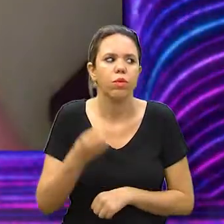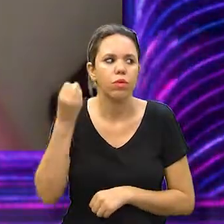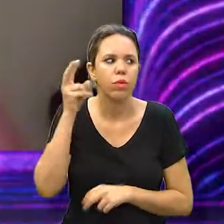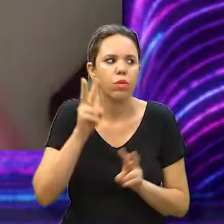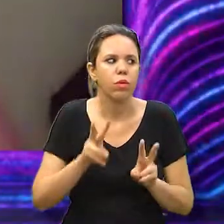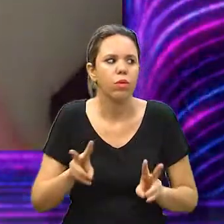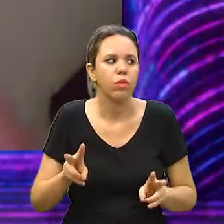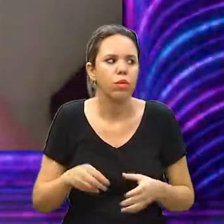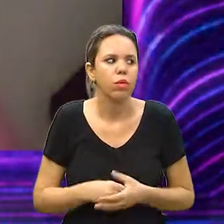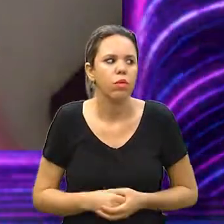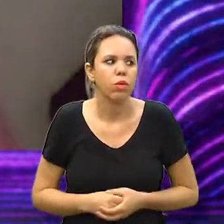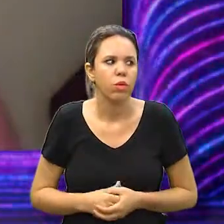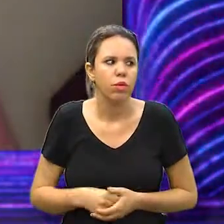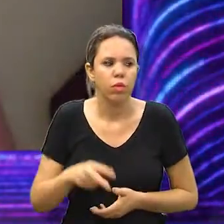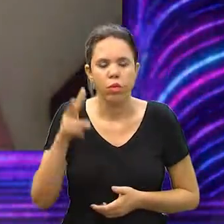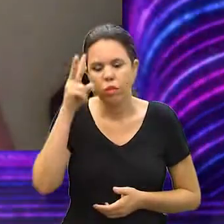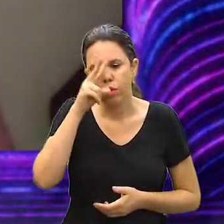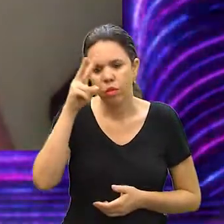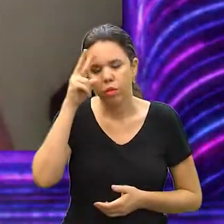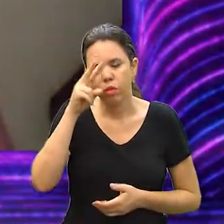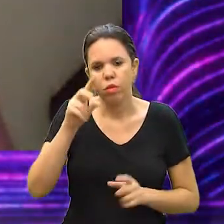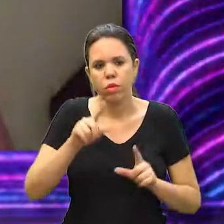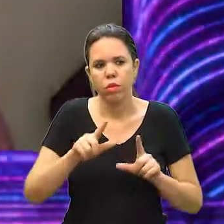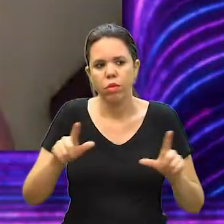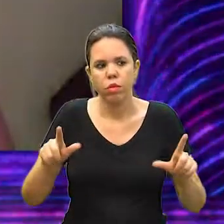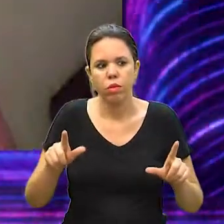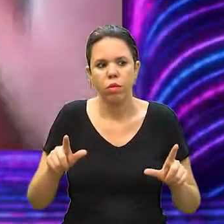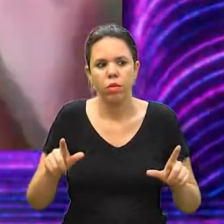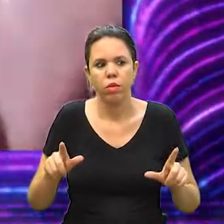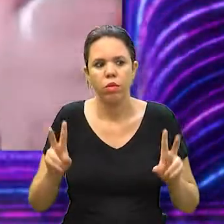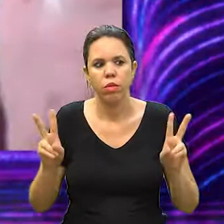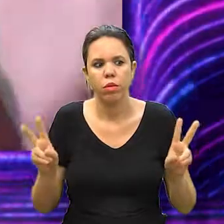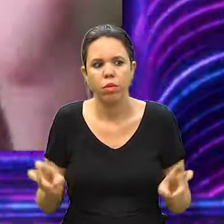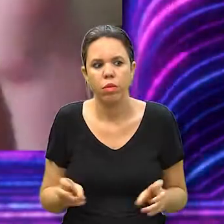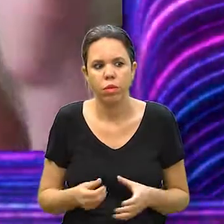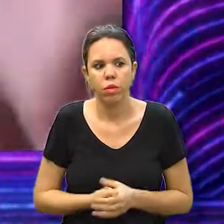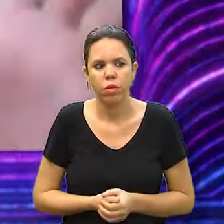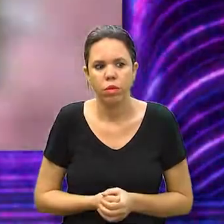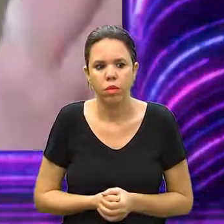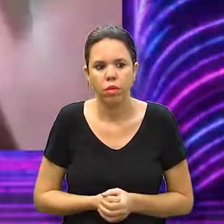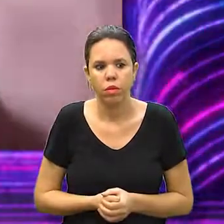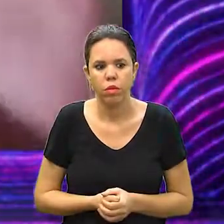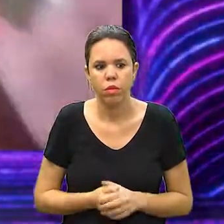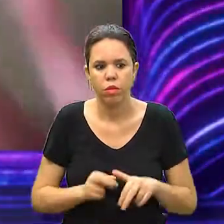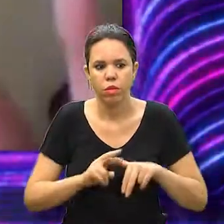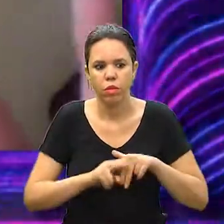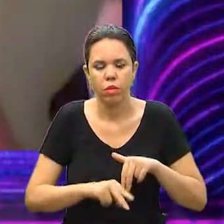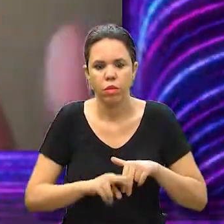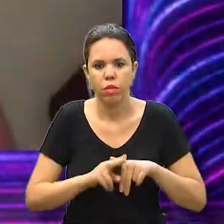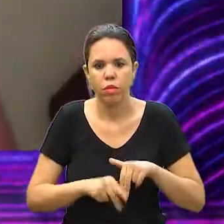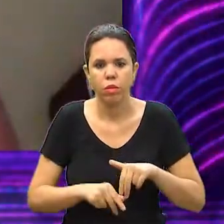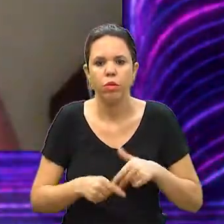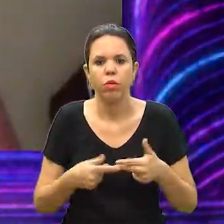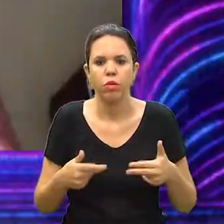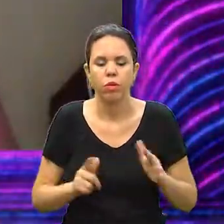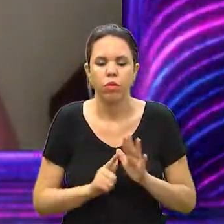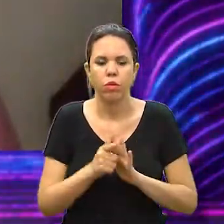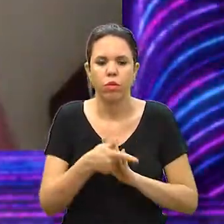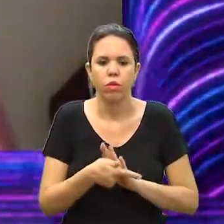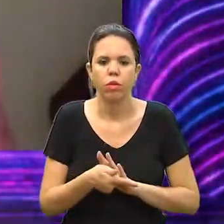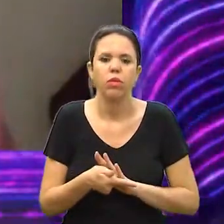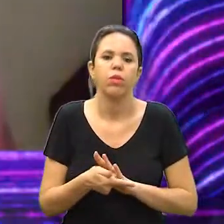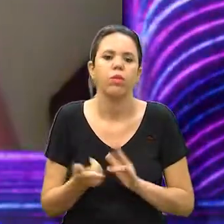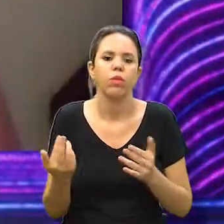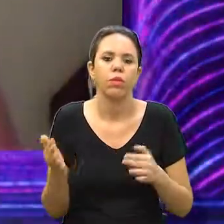o audiovisual a história do Retrato de Dorian Gray sob o gênero de roteiro de